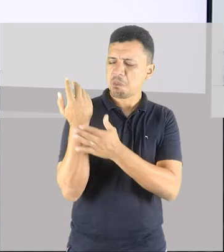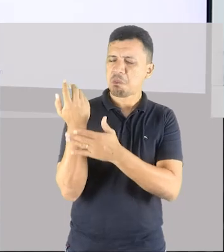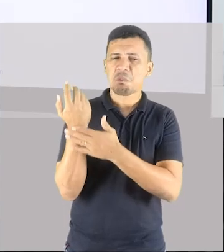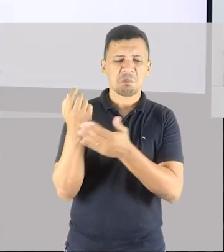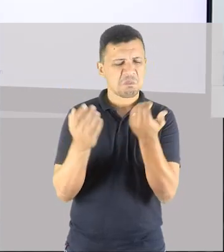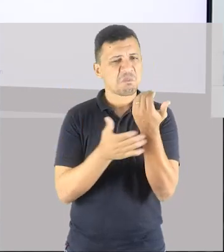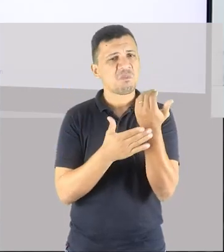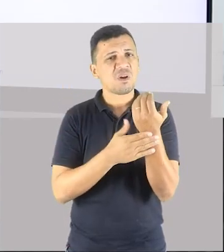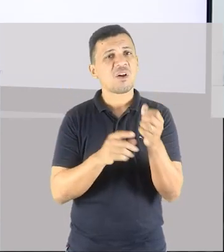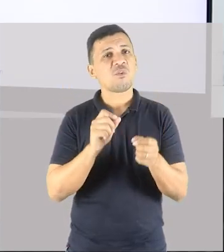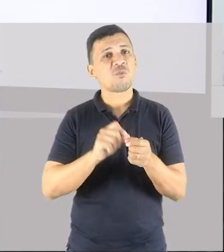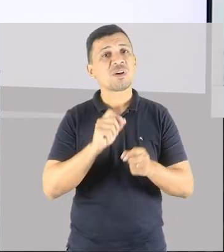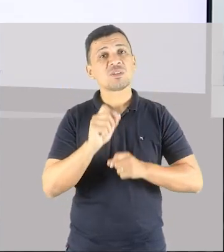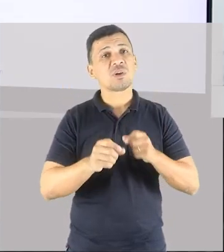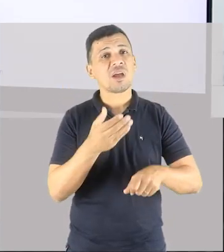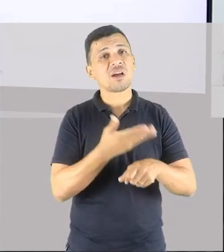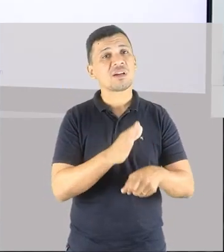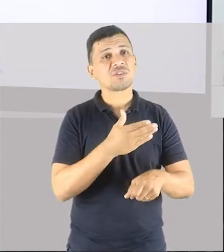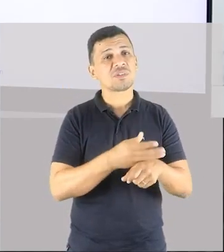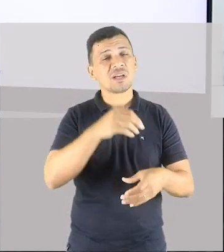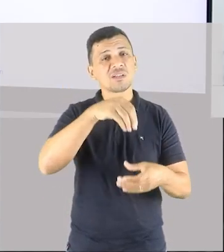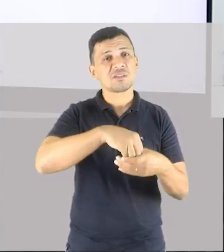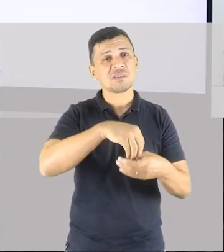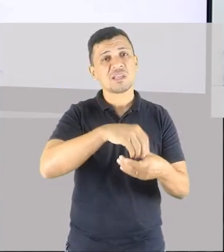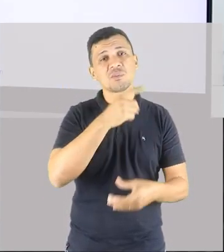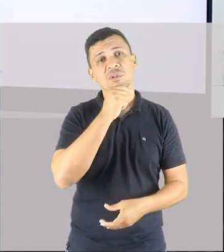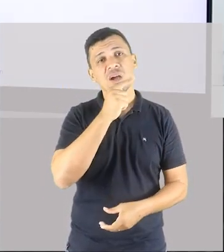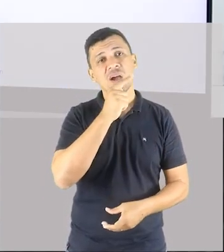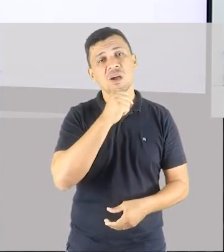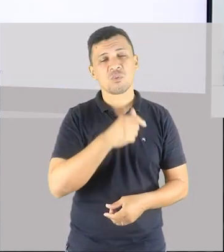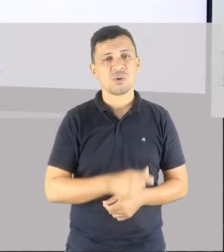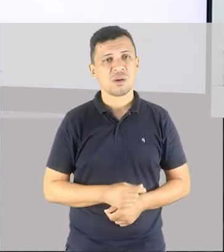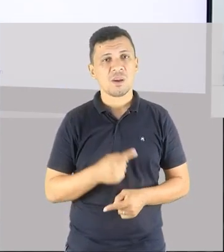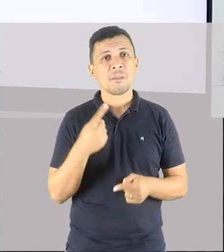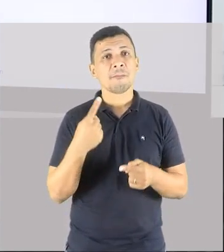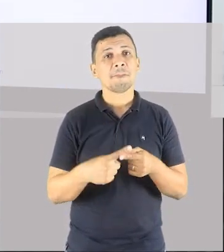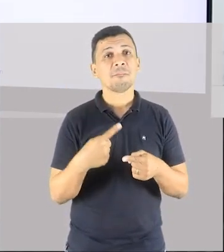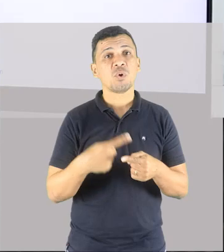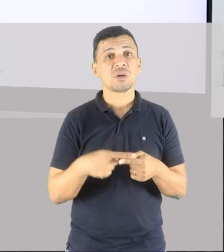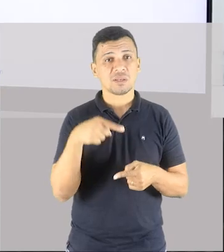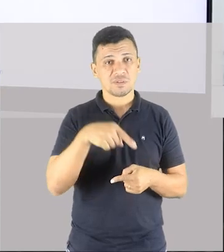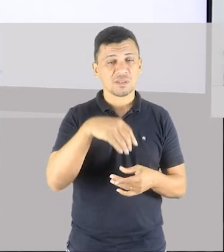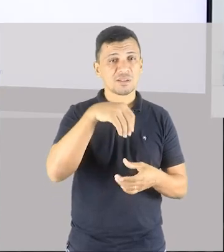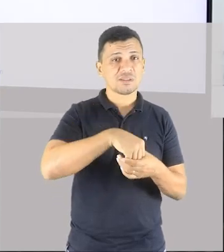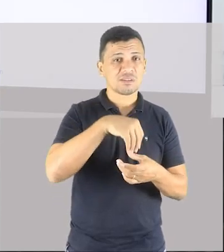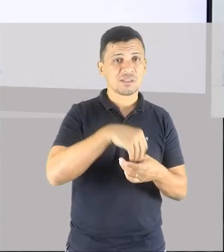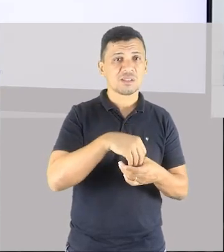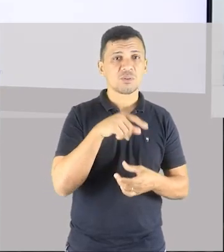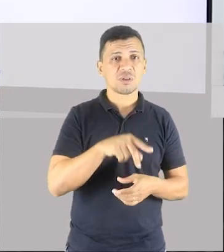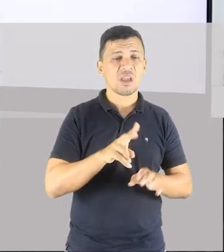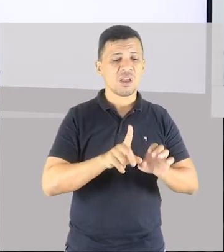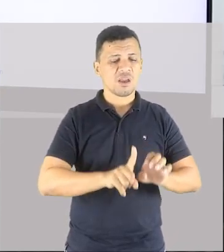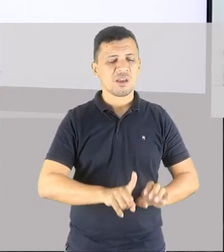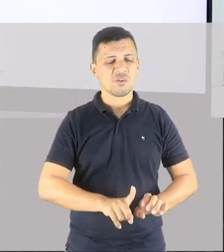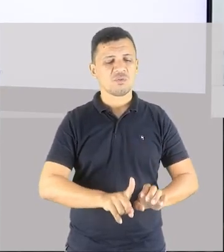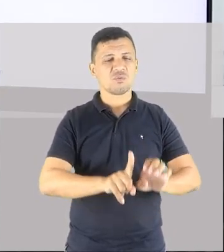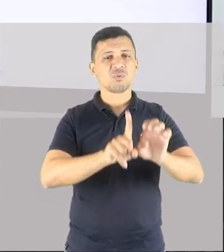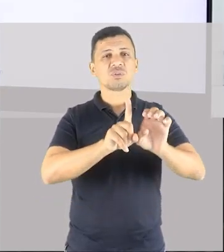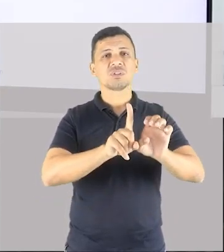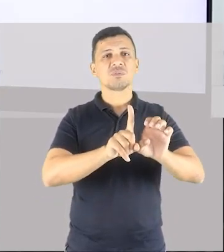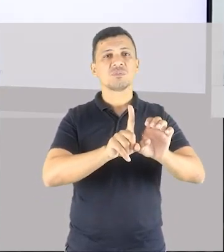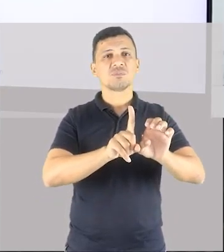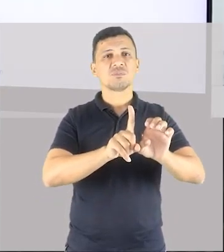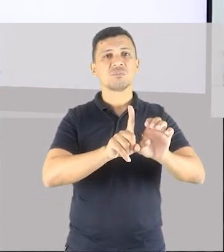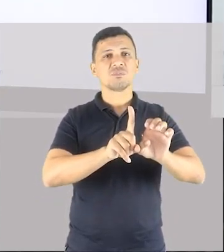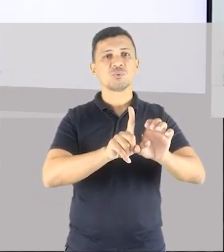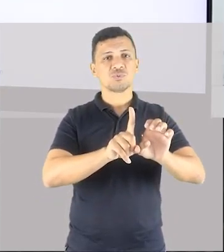o quê? Hidroginástica. Porque dentro da piscina, ela recebe essa força na vertical para cima,